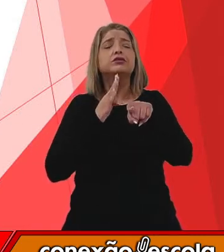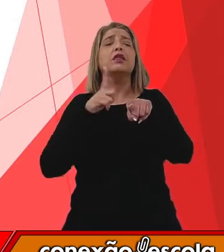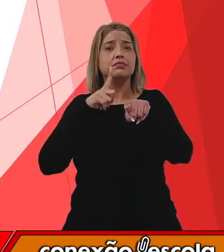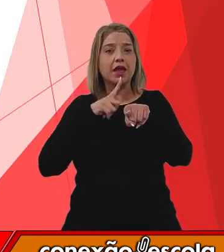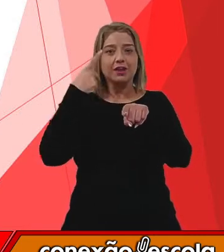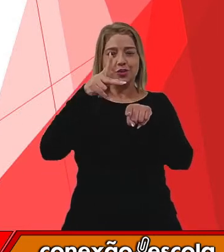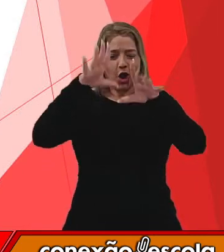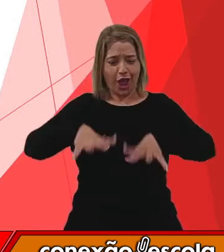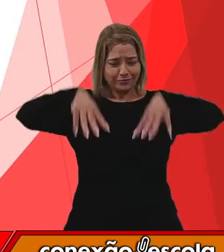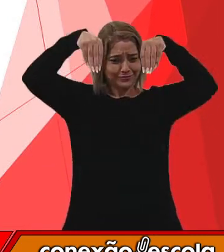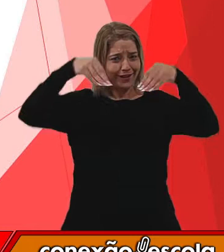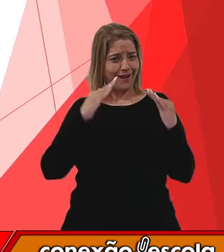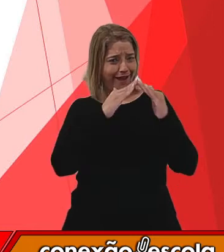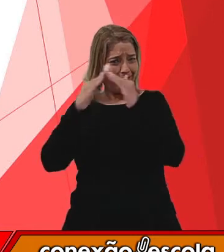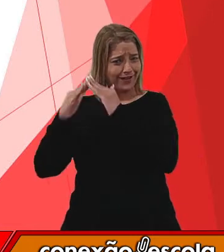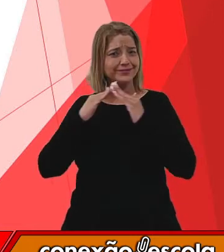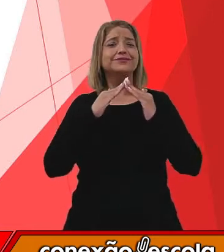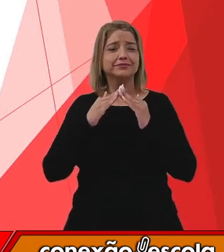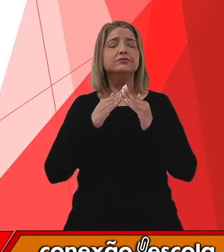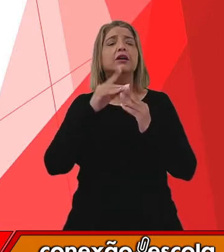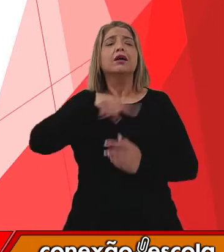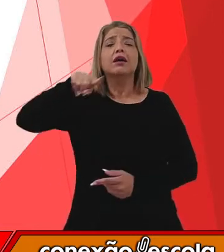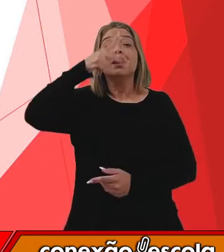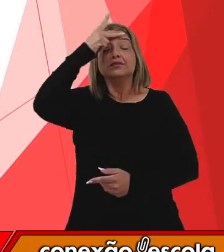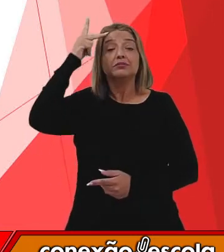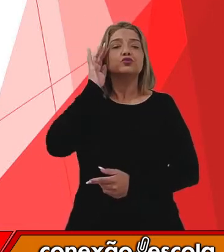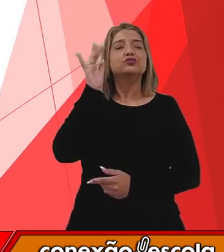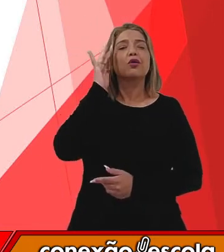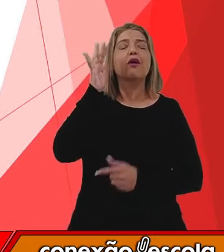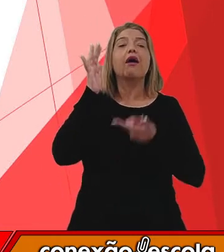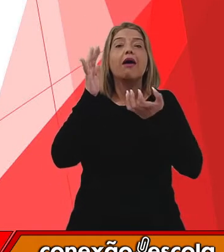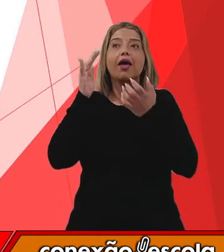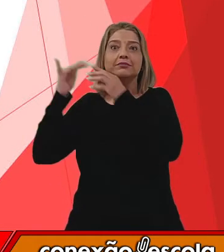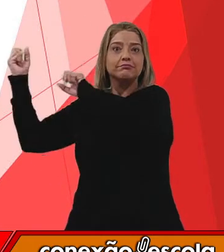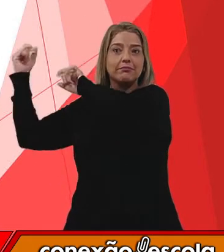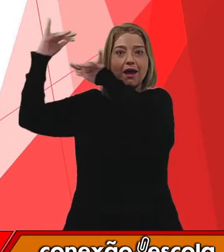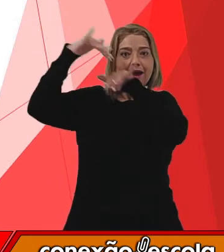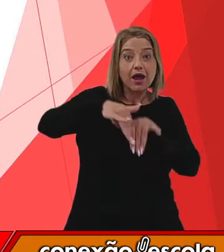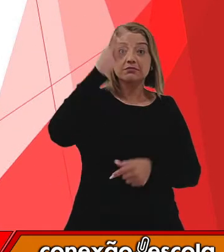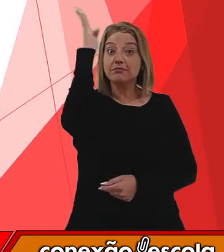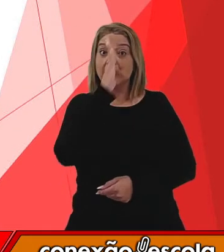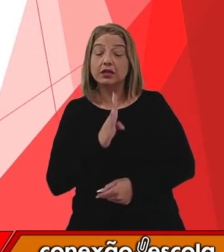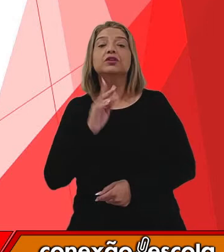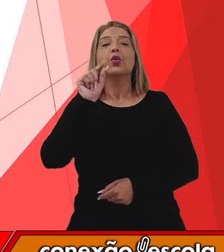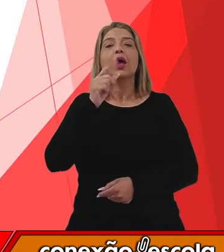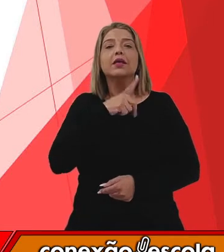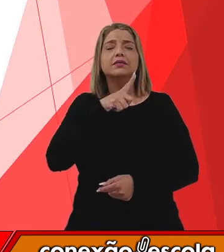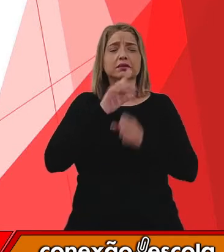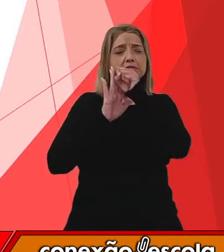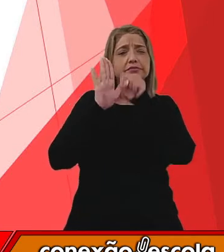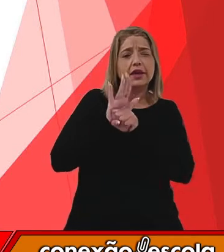próprio castelo. É com esse sonho que os imigrantes começam a chegar ao Brasil na 2ª metade do